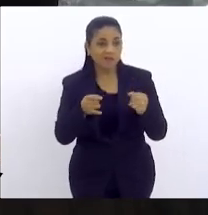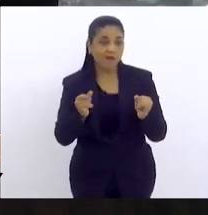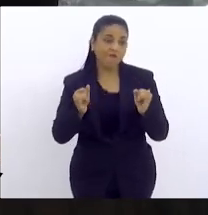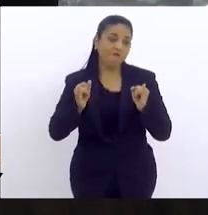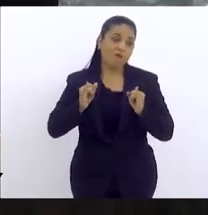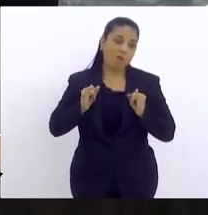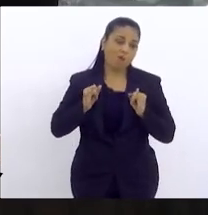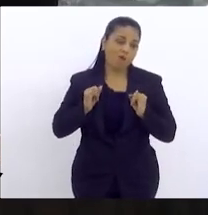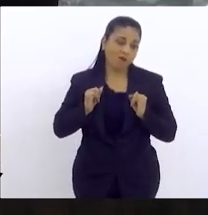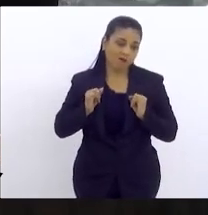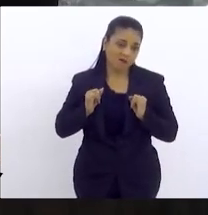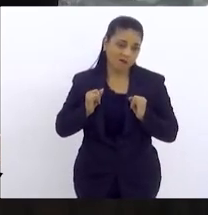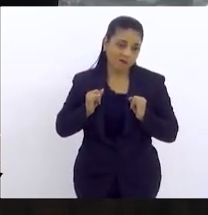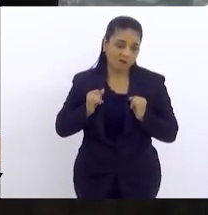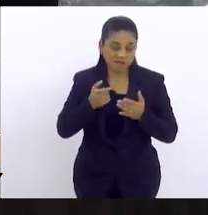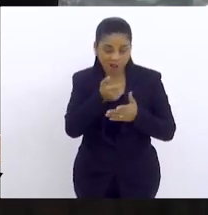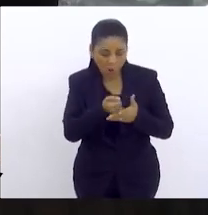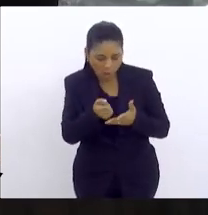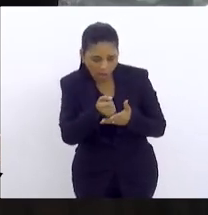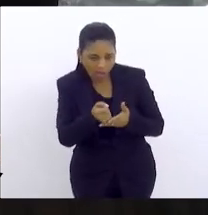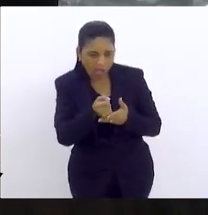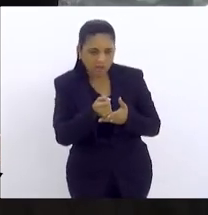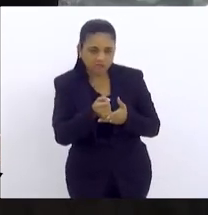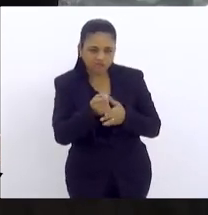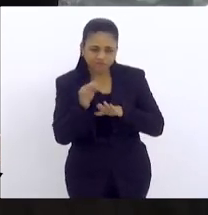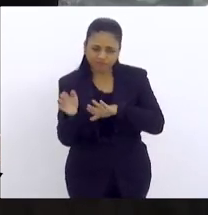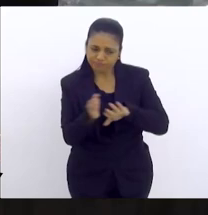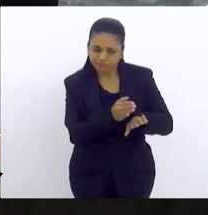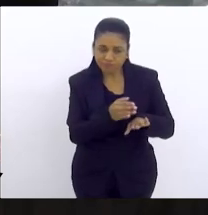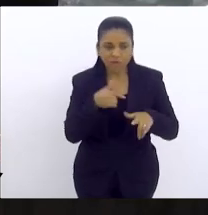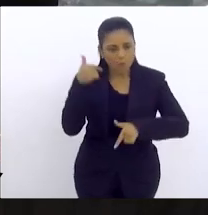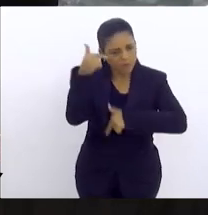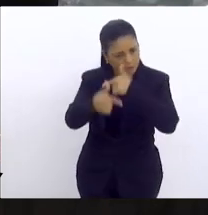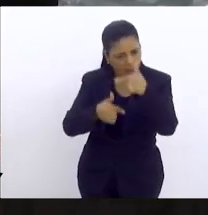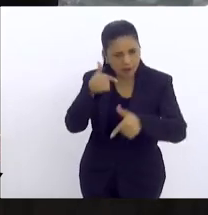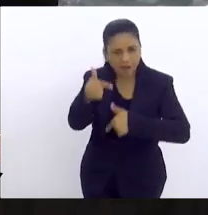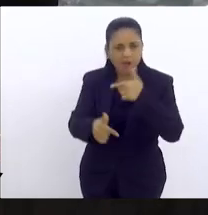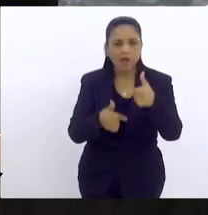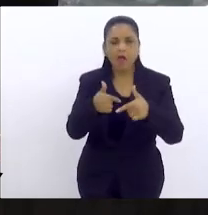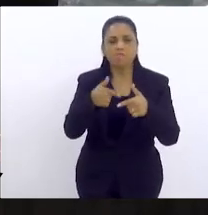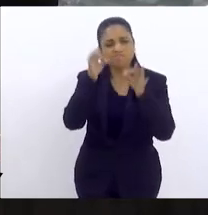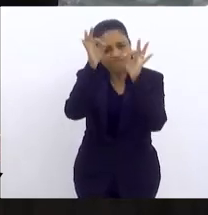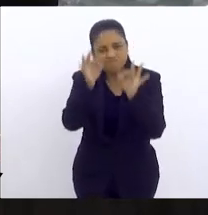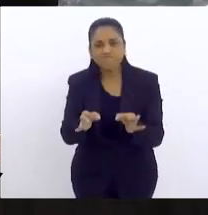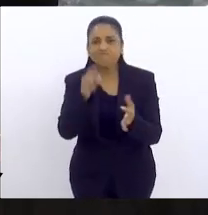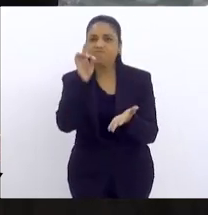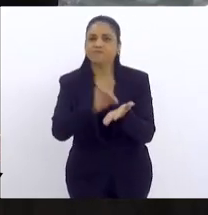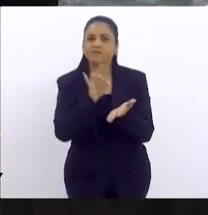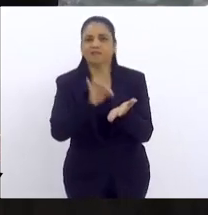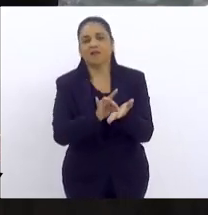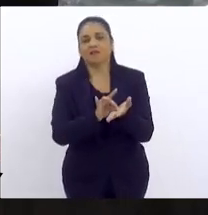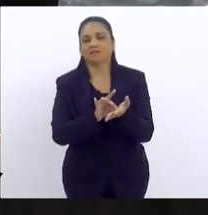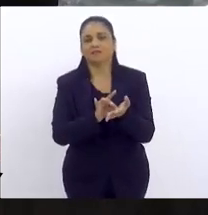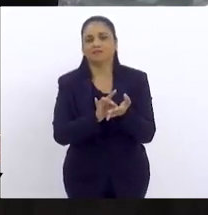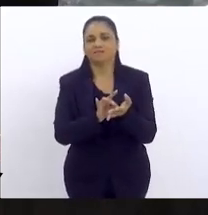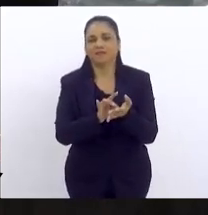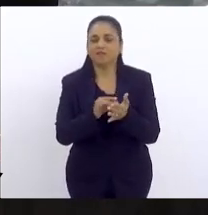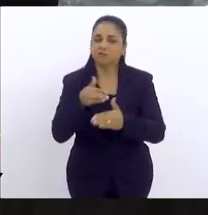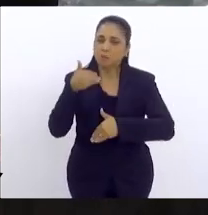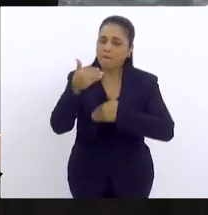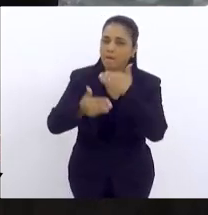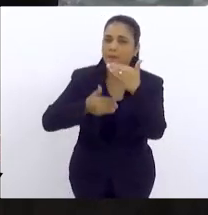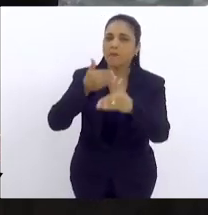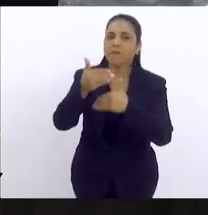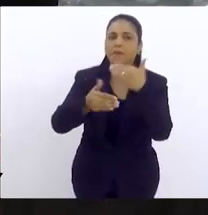vamos sair do celular vamos cair para dentro Vamos trabalhar mesmo E aí eu tenho certeza que nós vamos avançar